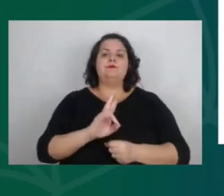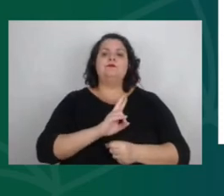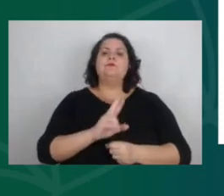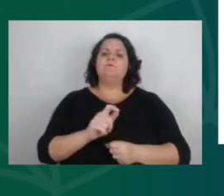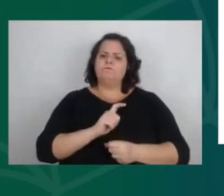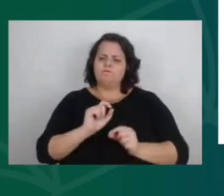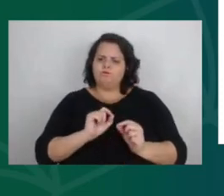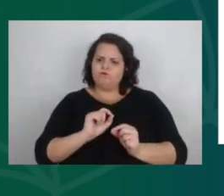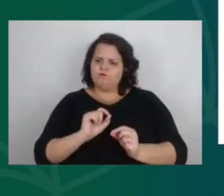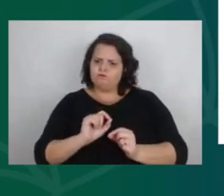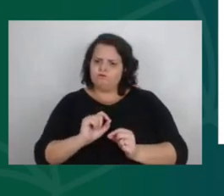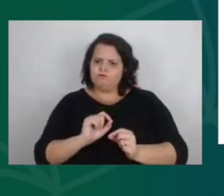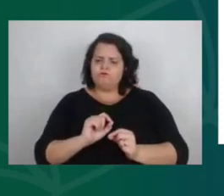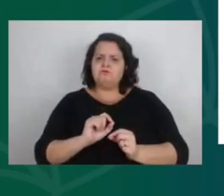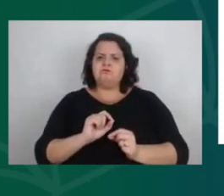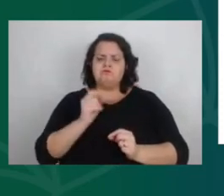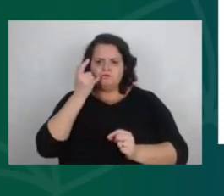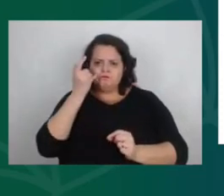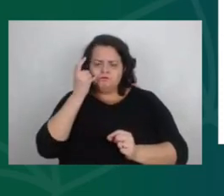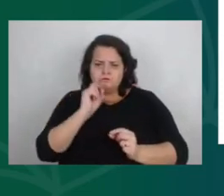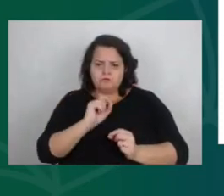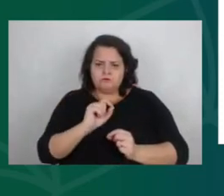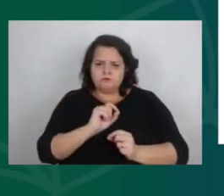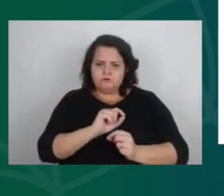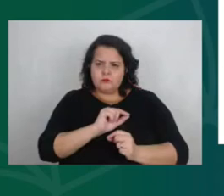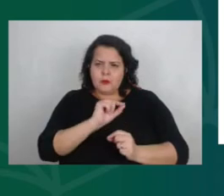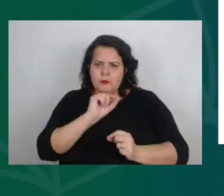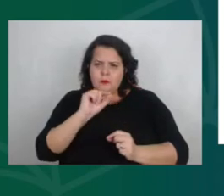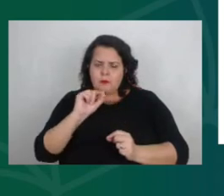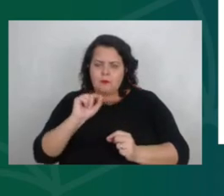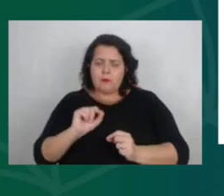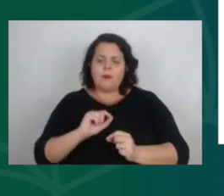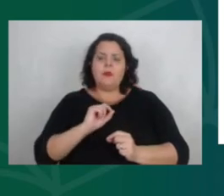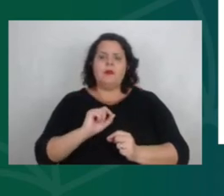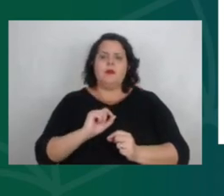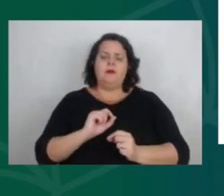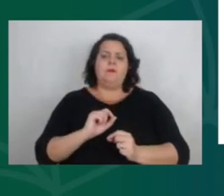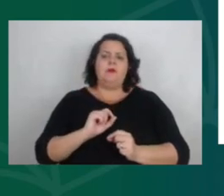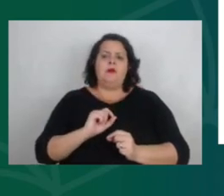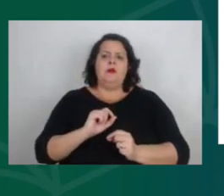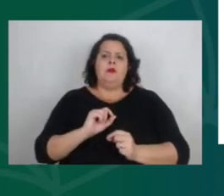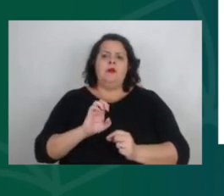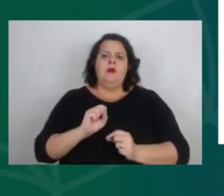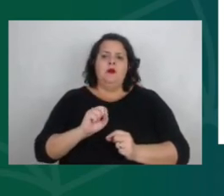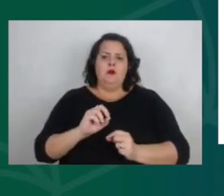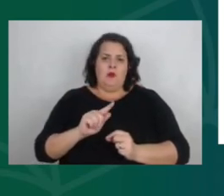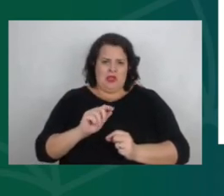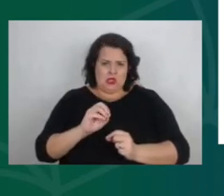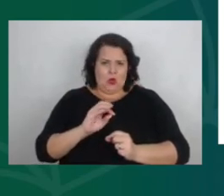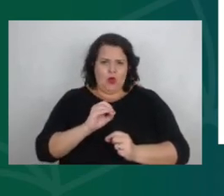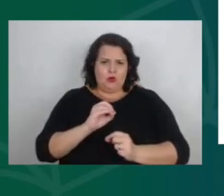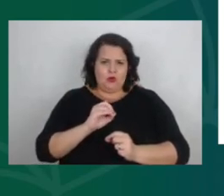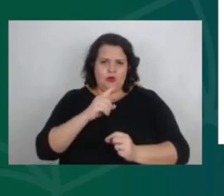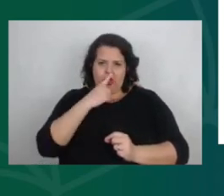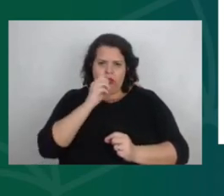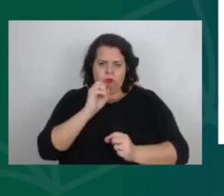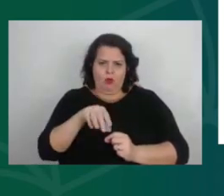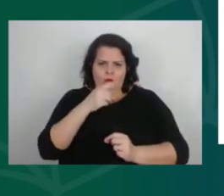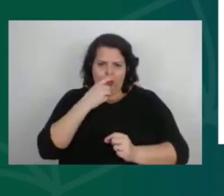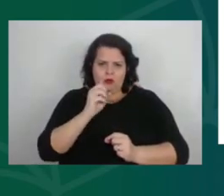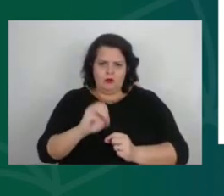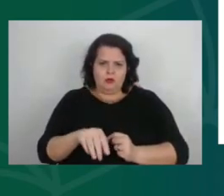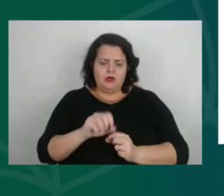né, mostrando um risco desse poluente, né, ambiental, que é esse esgoto que ele é tratado muito primariamente e ele